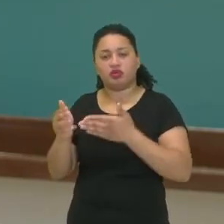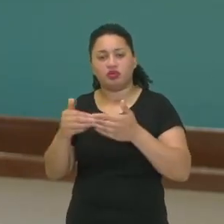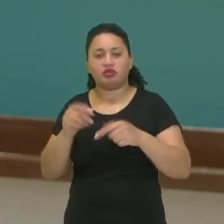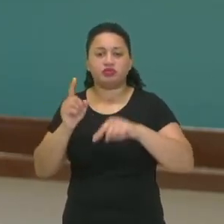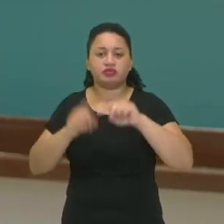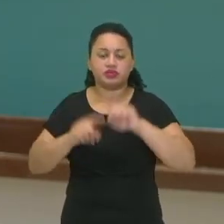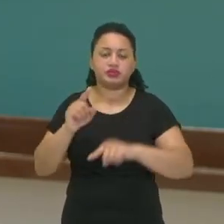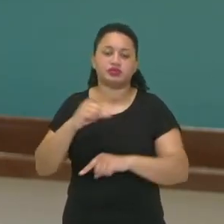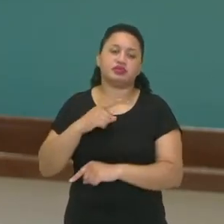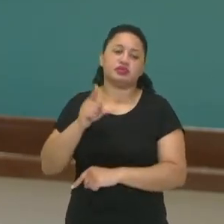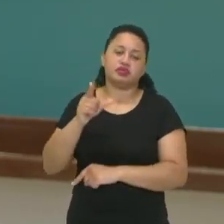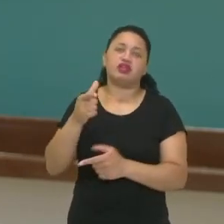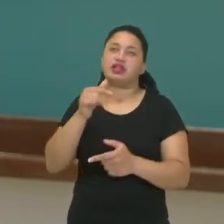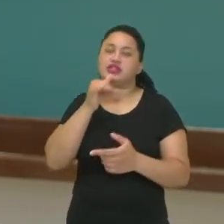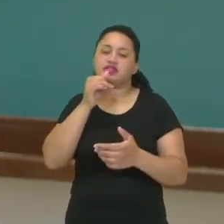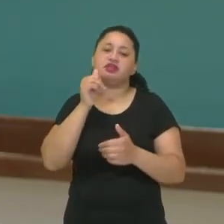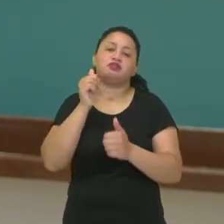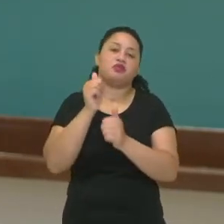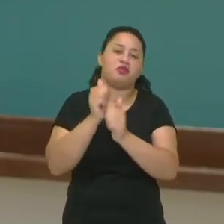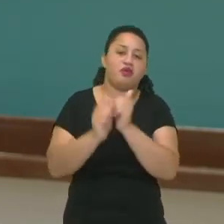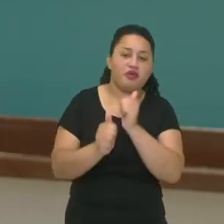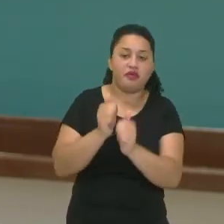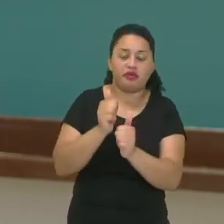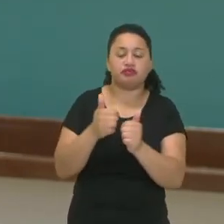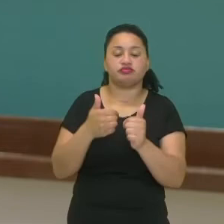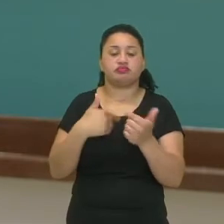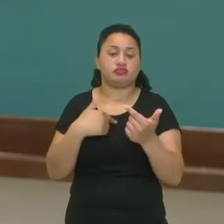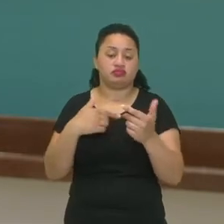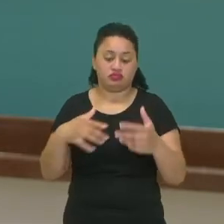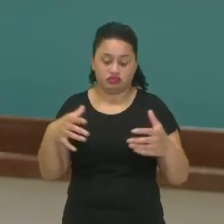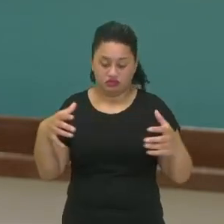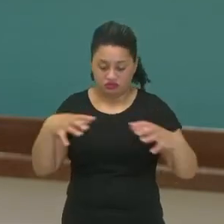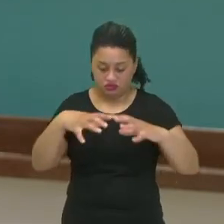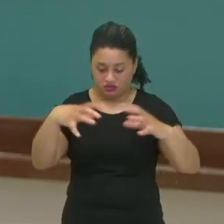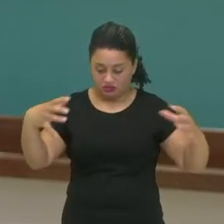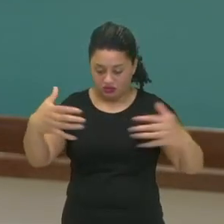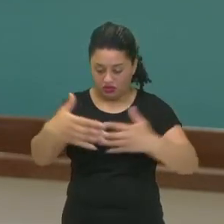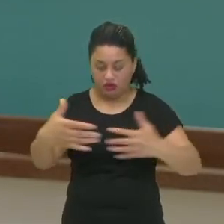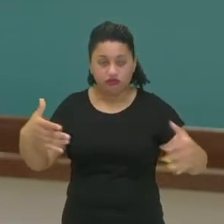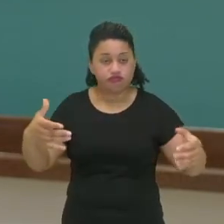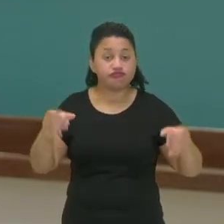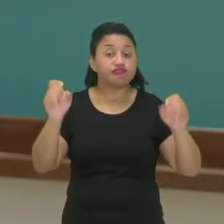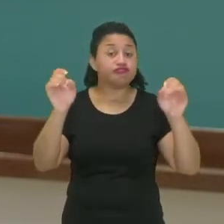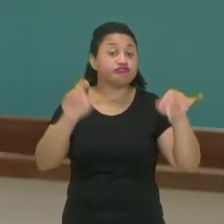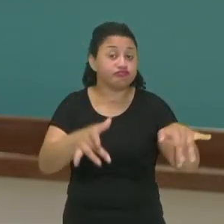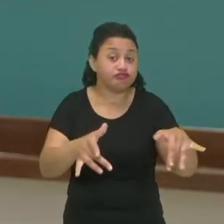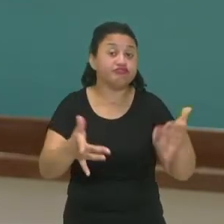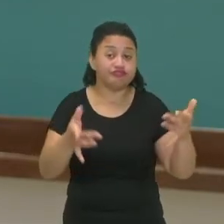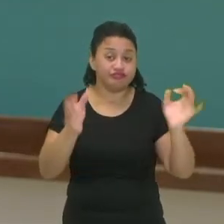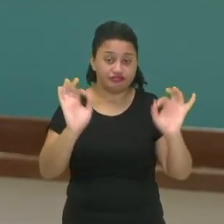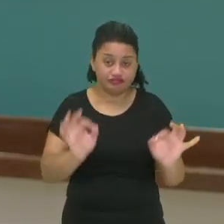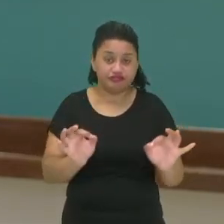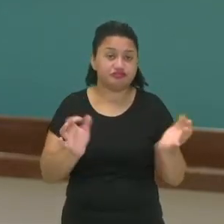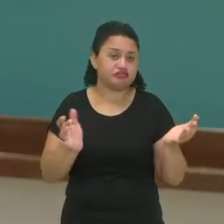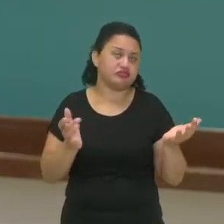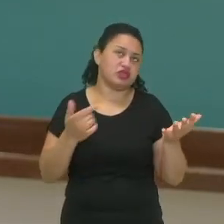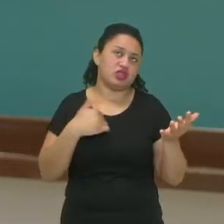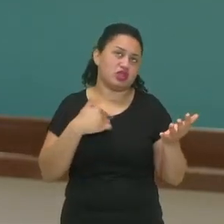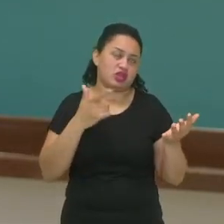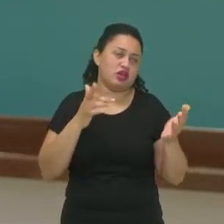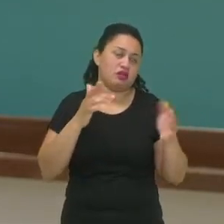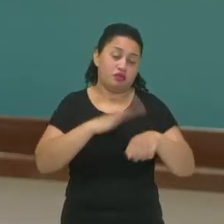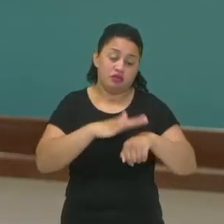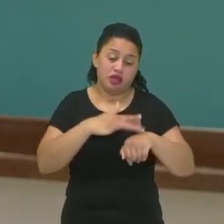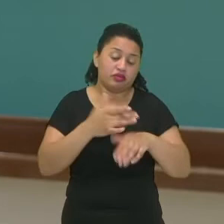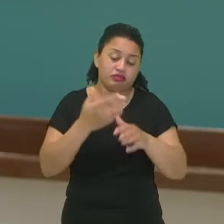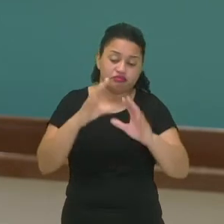lá, um arroz, por exemplo, você tem o descarte da embalagem desse arroz em algum momento. Em algum momento vai